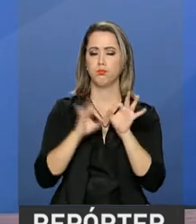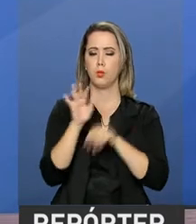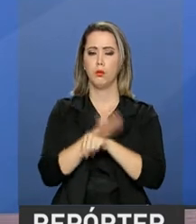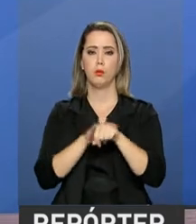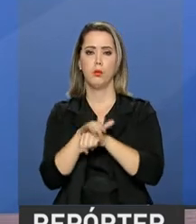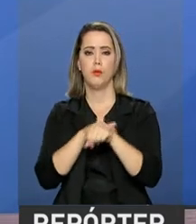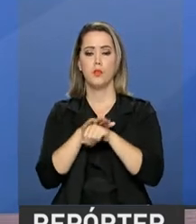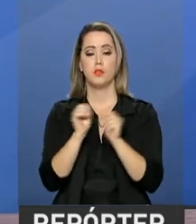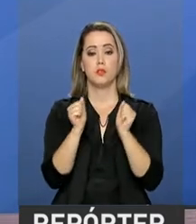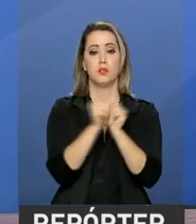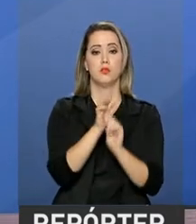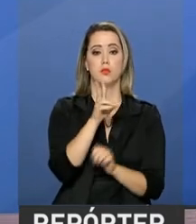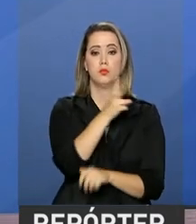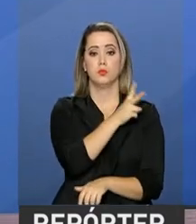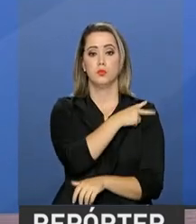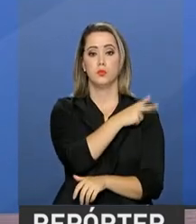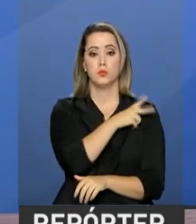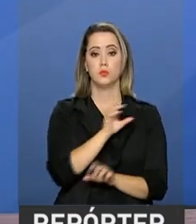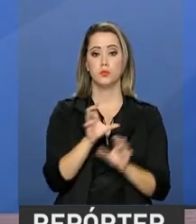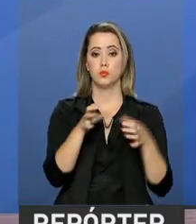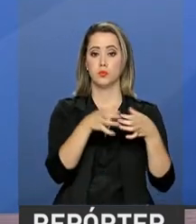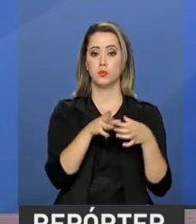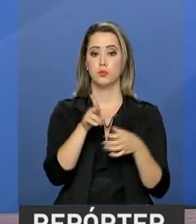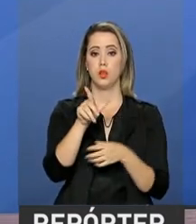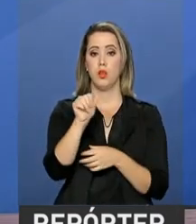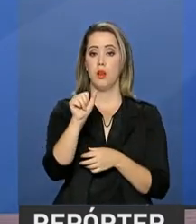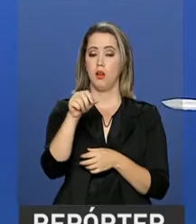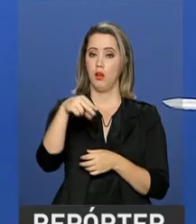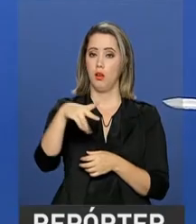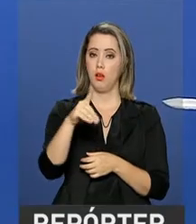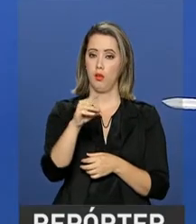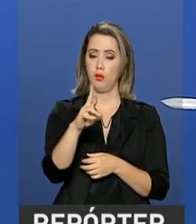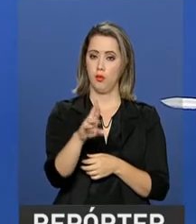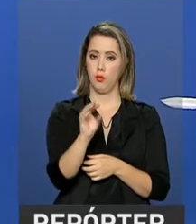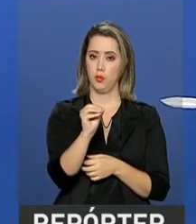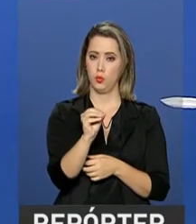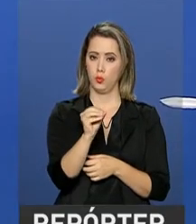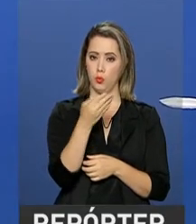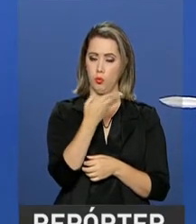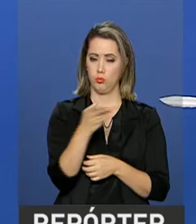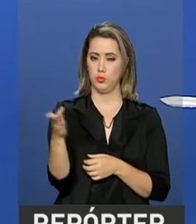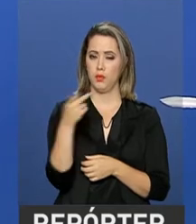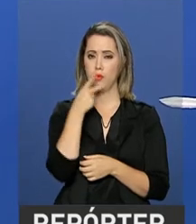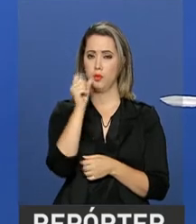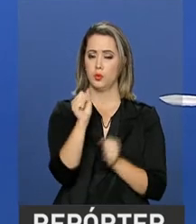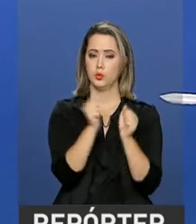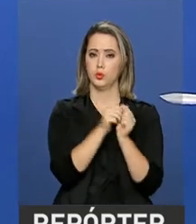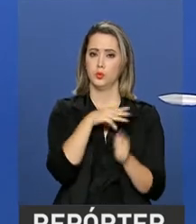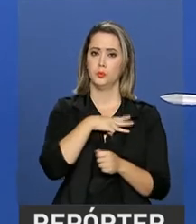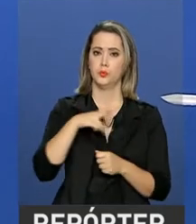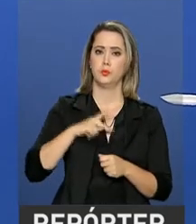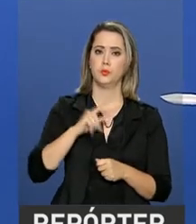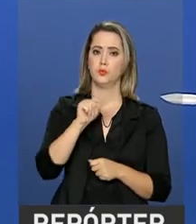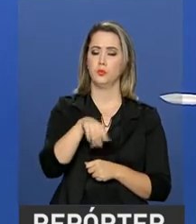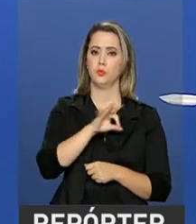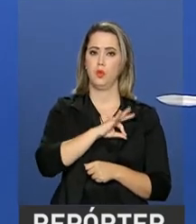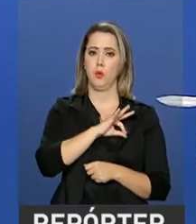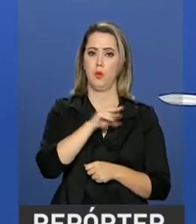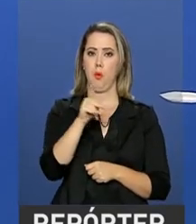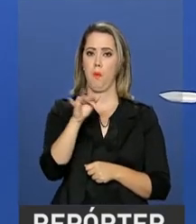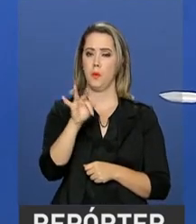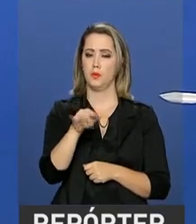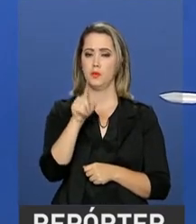com o diretor geral da instituição leandro daiello junto com o ministério público a polícia federal é uma das